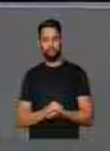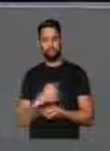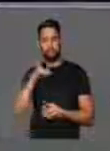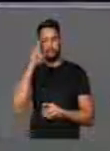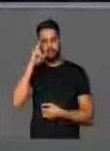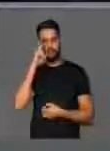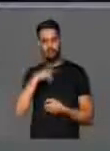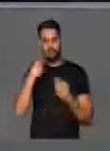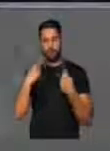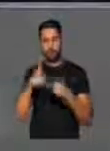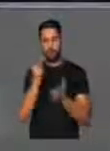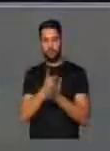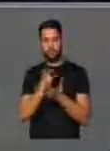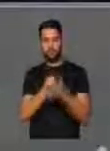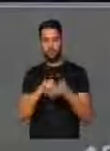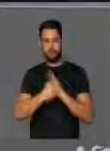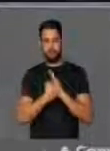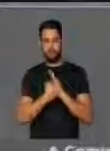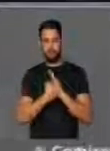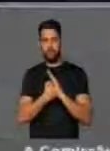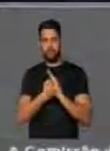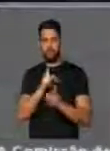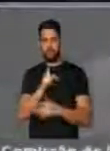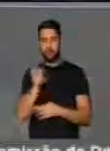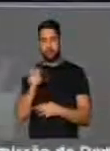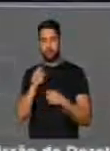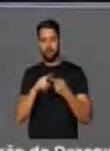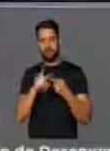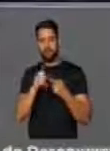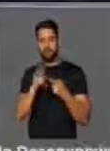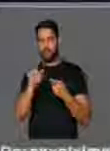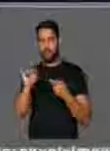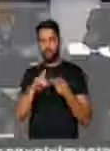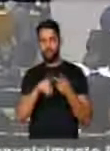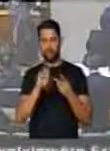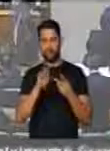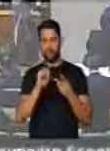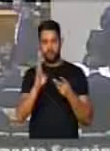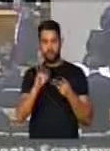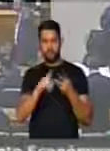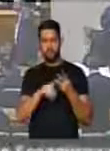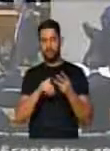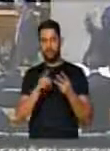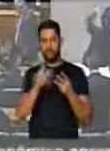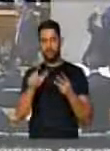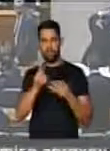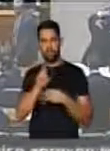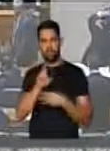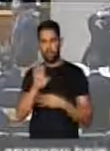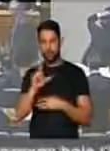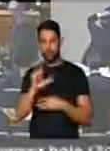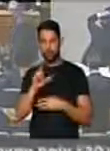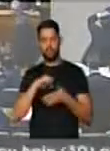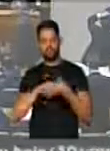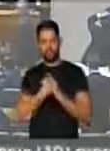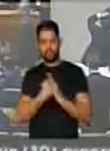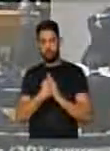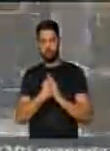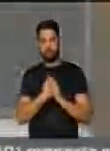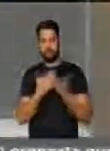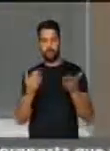Lembrando que as oposições continuam em obstrução. O PT, o PDT, o PCdoB, PSOL e Rede.